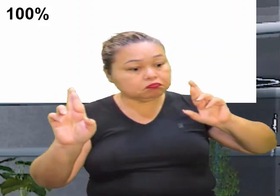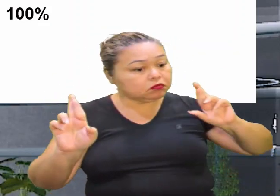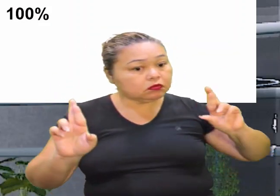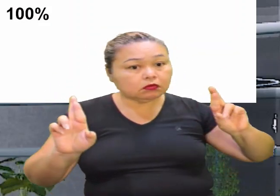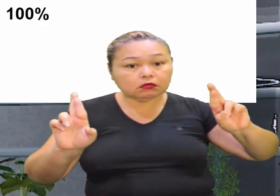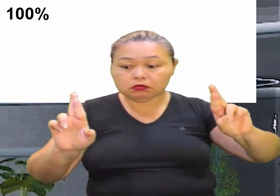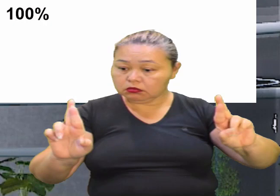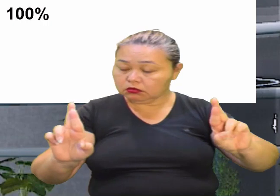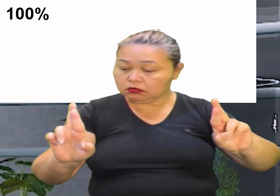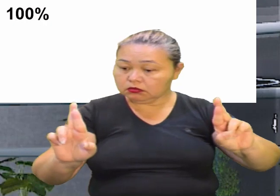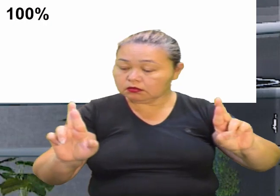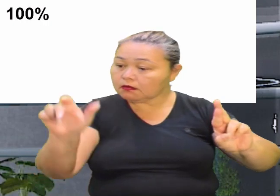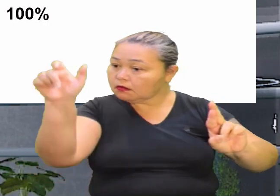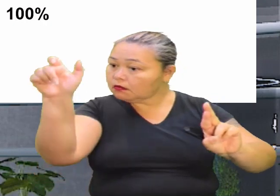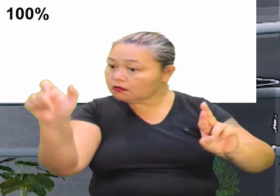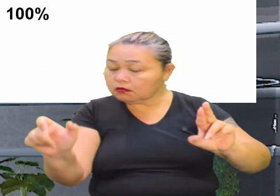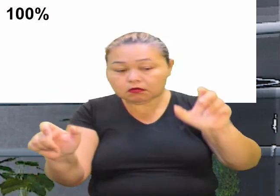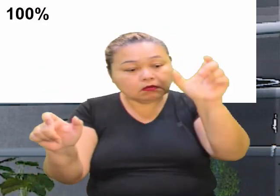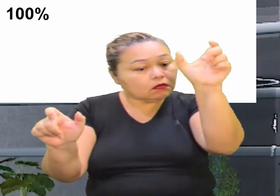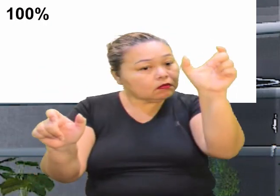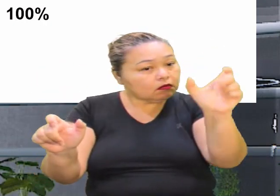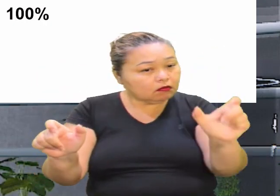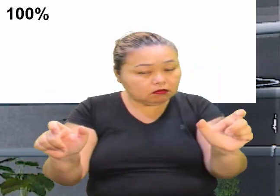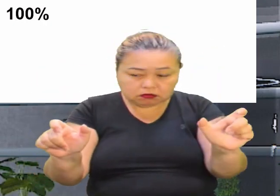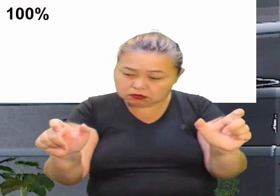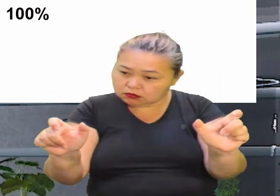né, indivíduos, um pé, uma